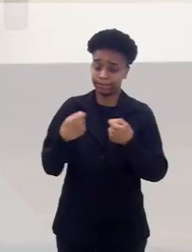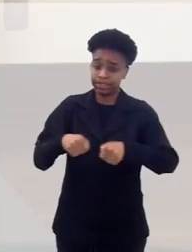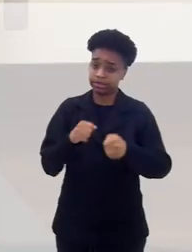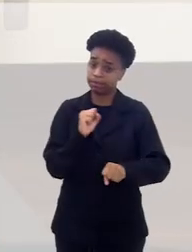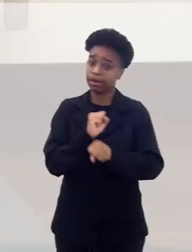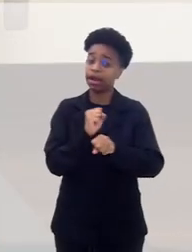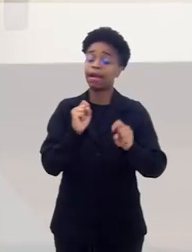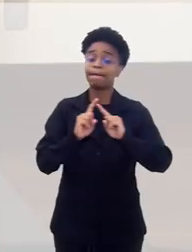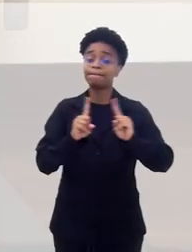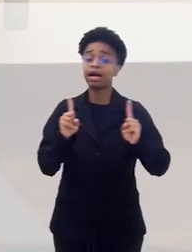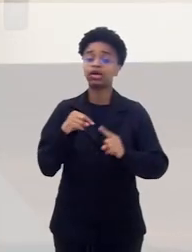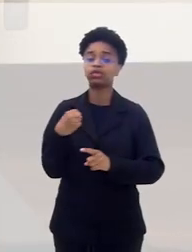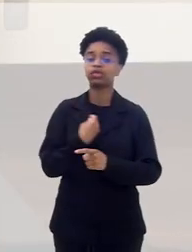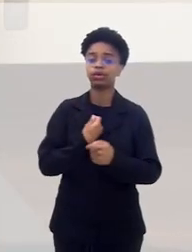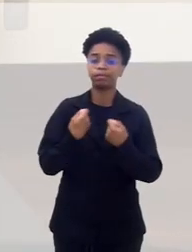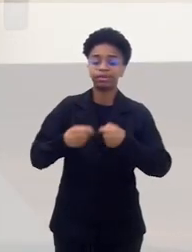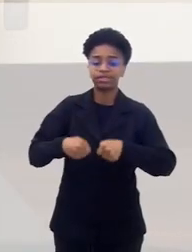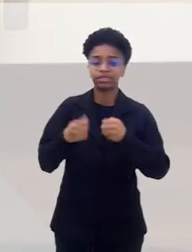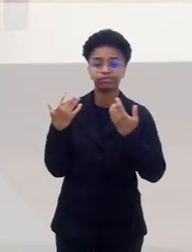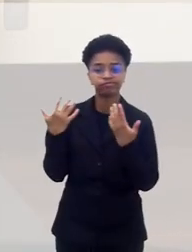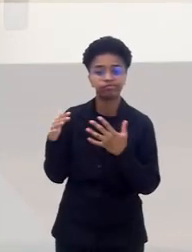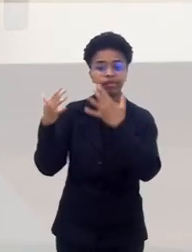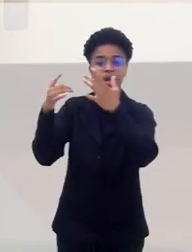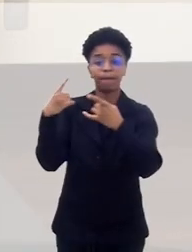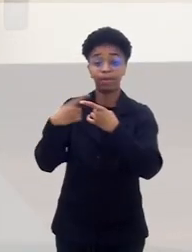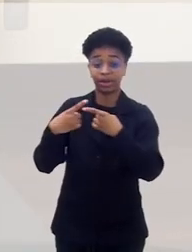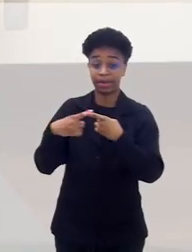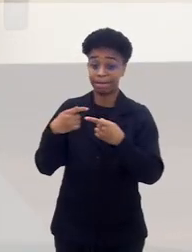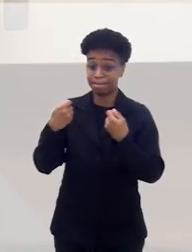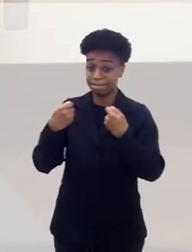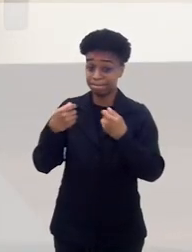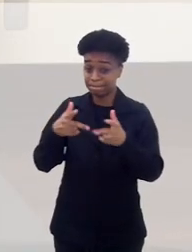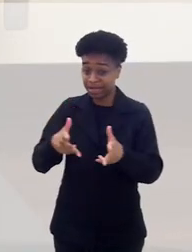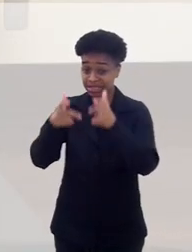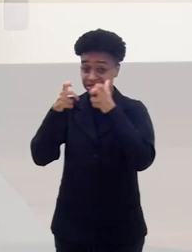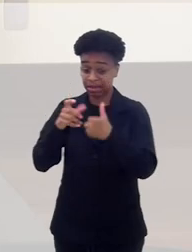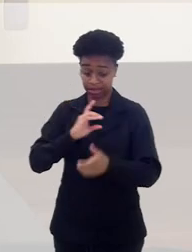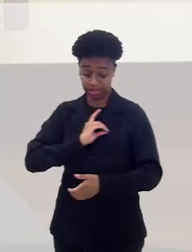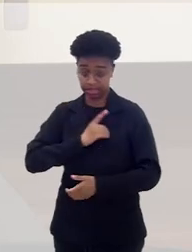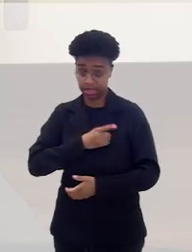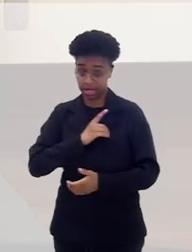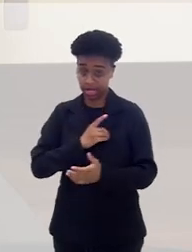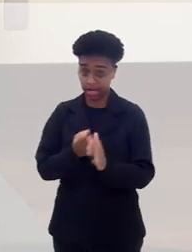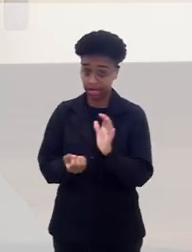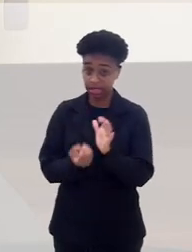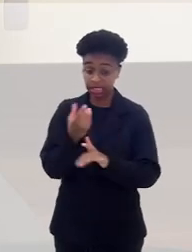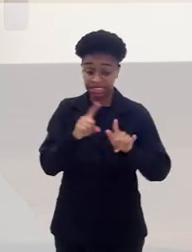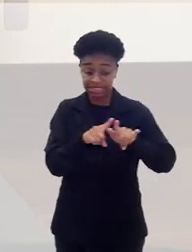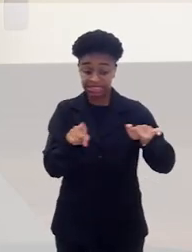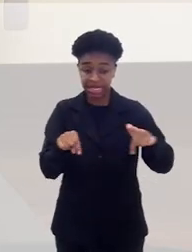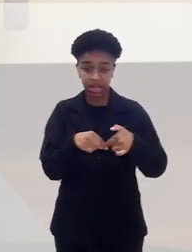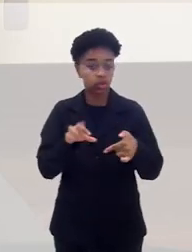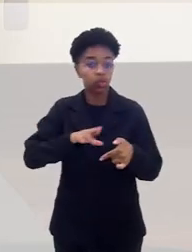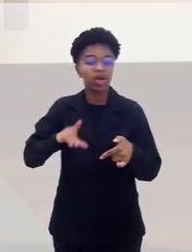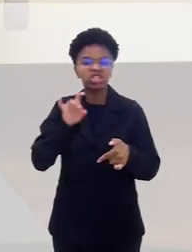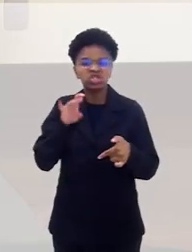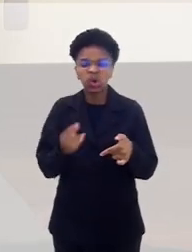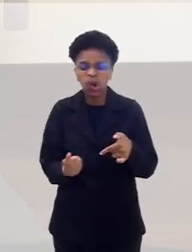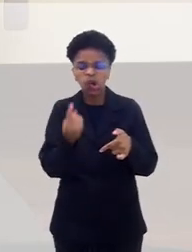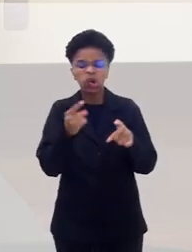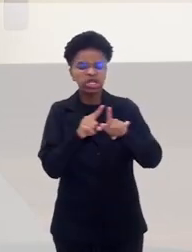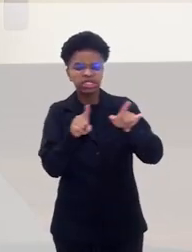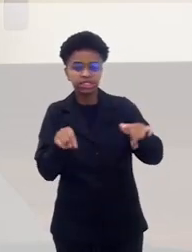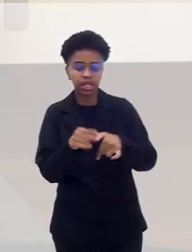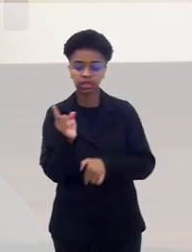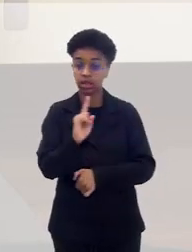mas que deve ser comemorado quando vemos uma delegada construída dentro da sua delegacia não é só uma sala de atendimento